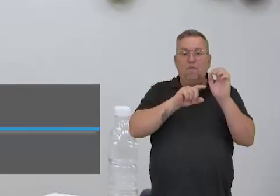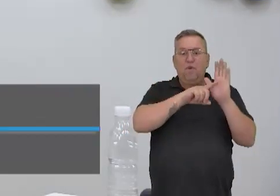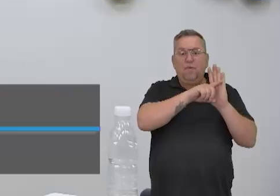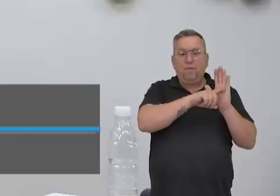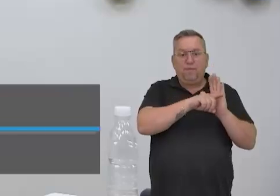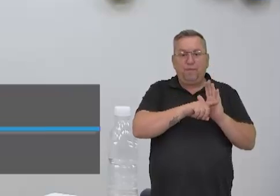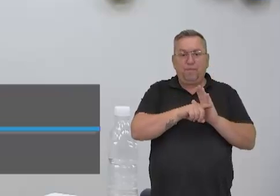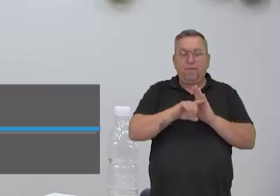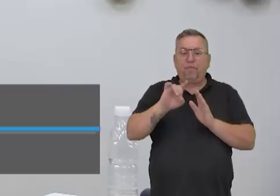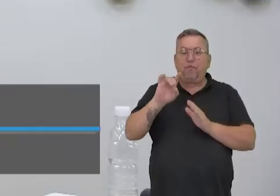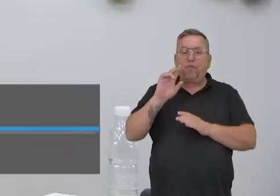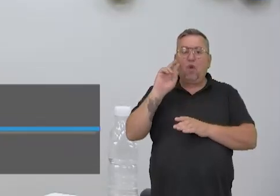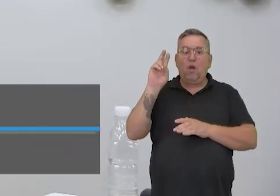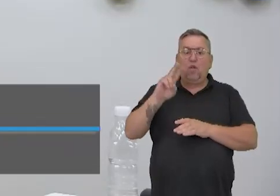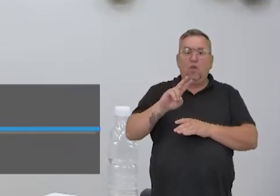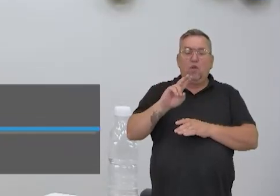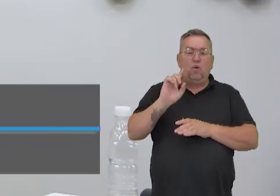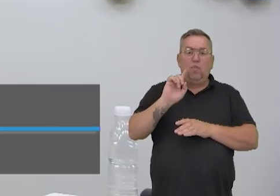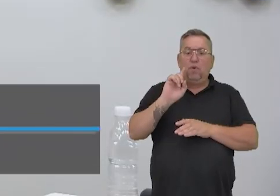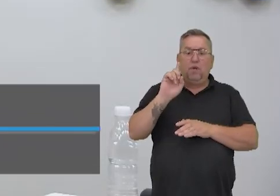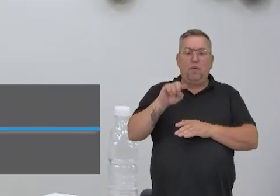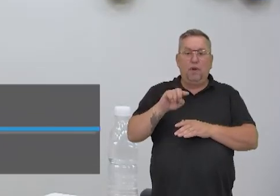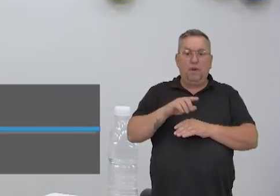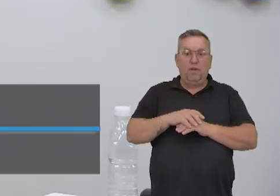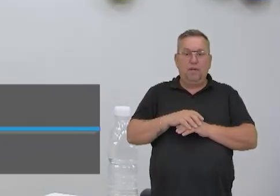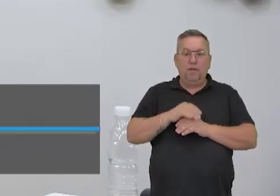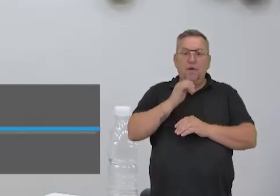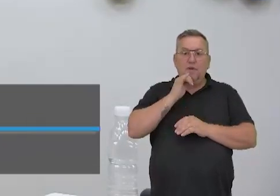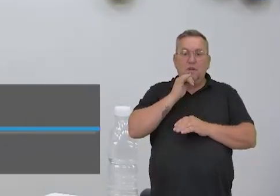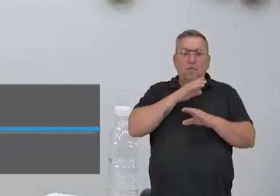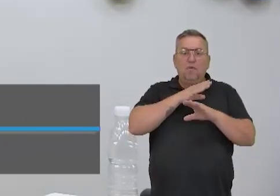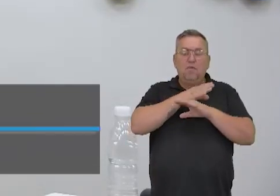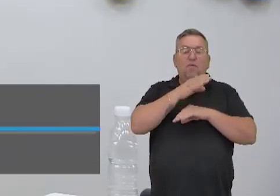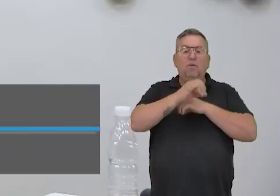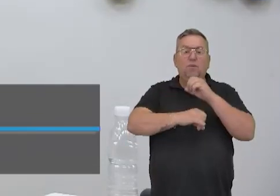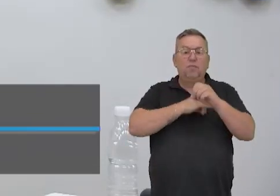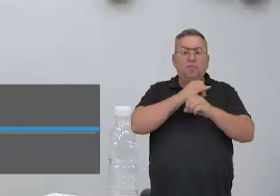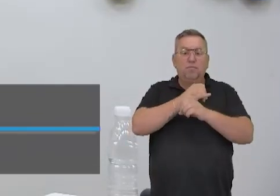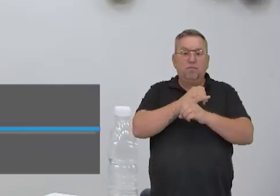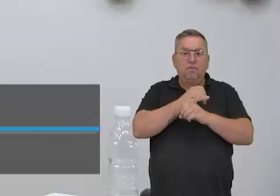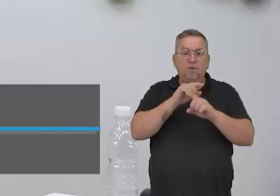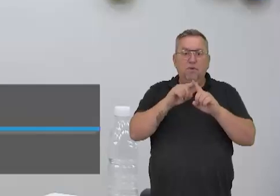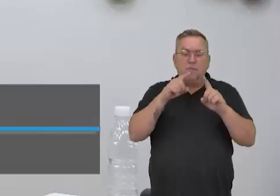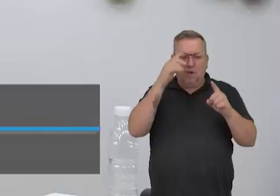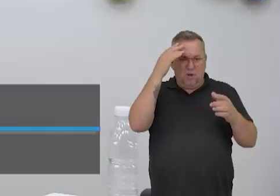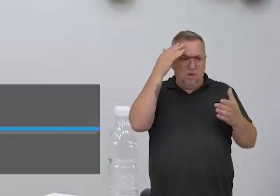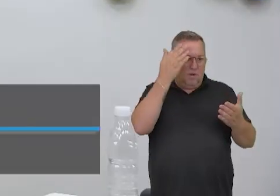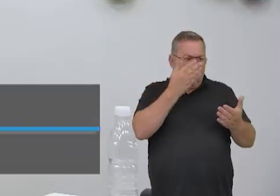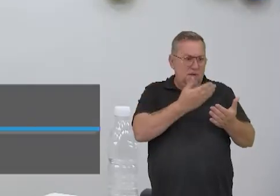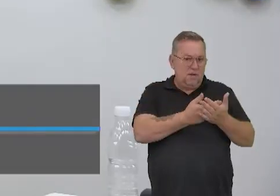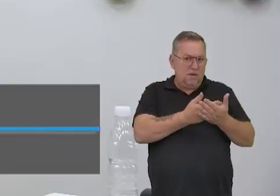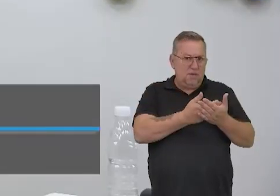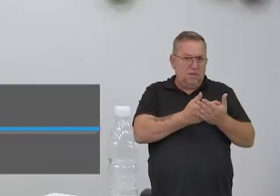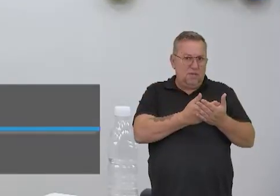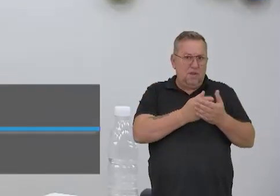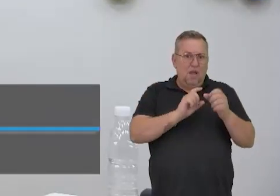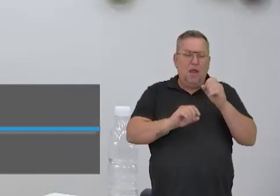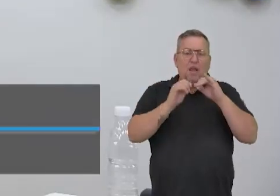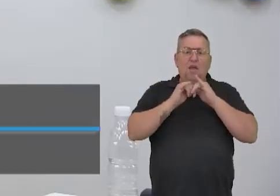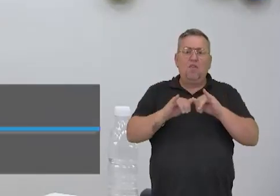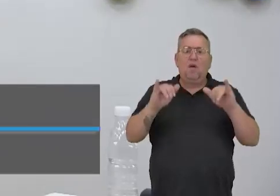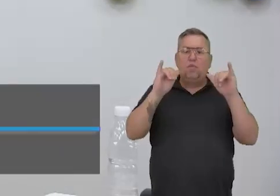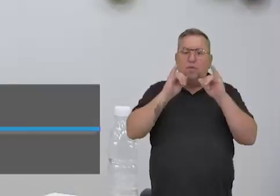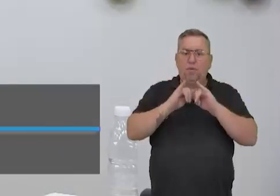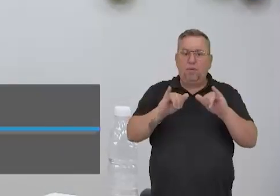Então, olha só como não é só, eu vou lá no site específico, ok. Mas é de confiança? Não é? Quem já publicou